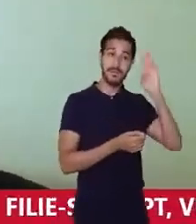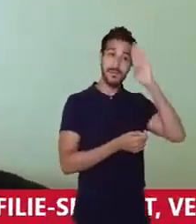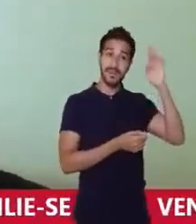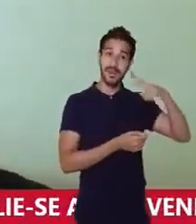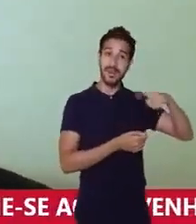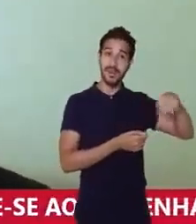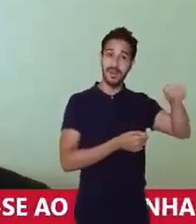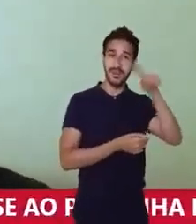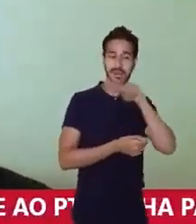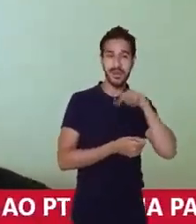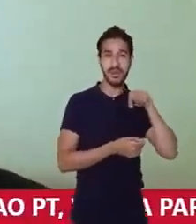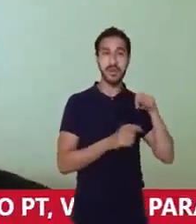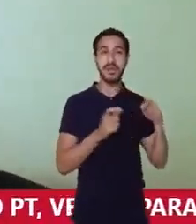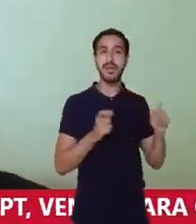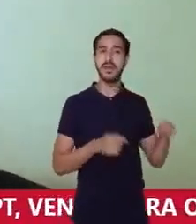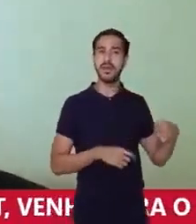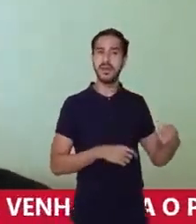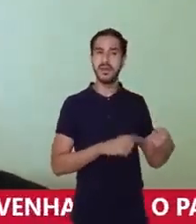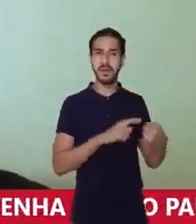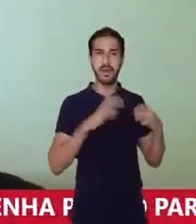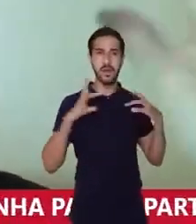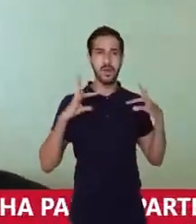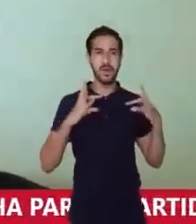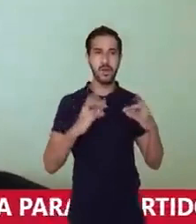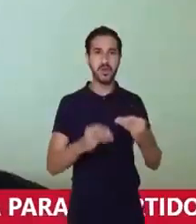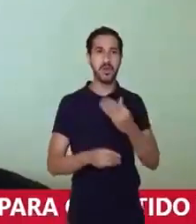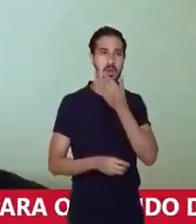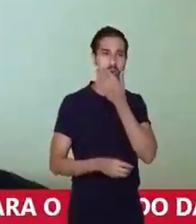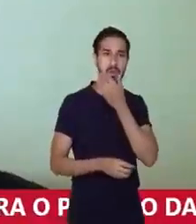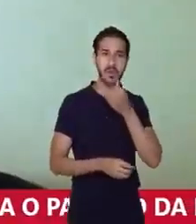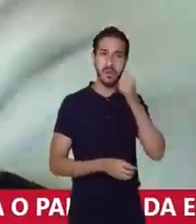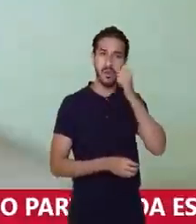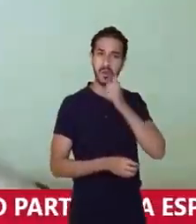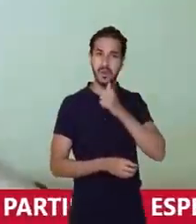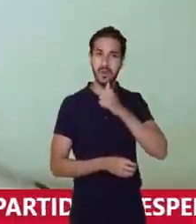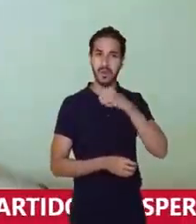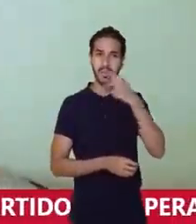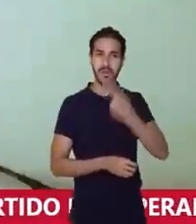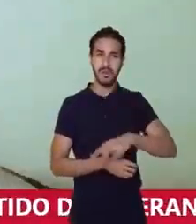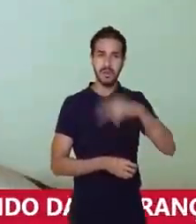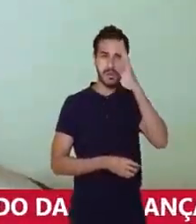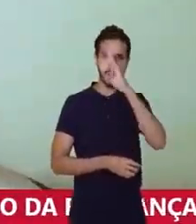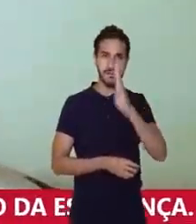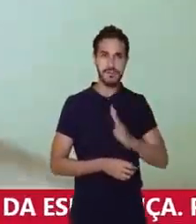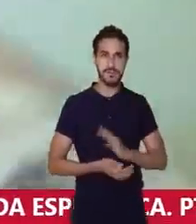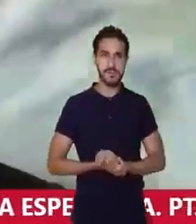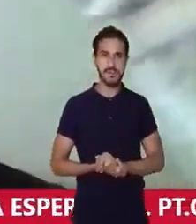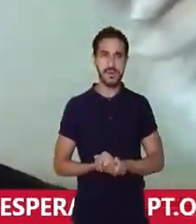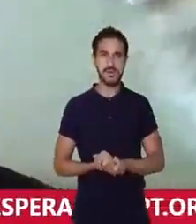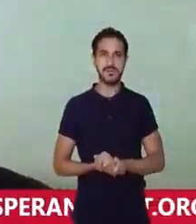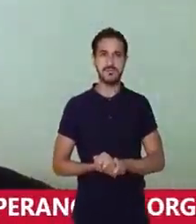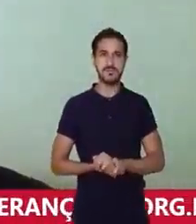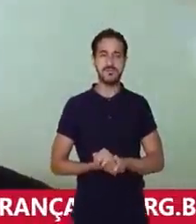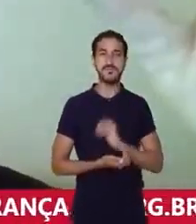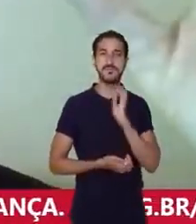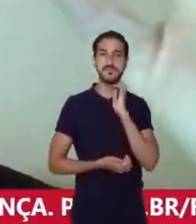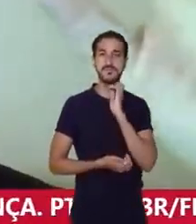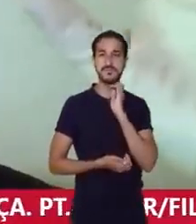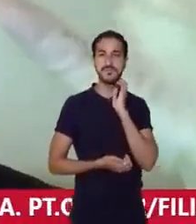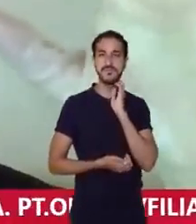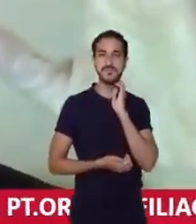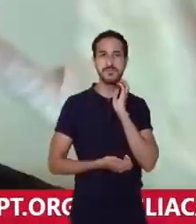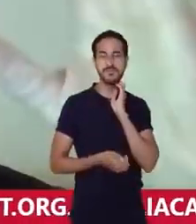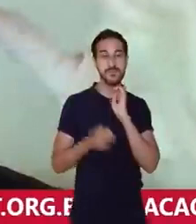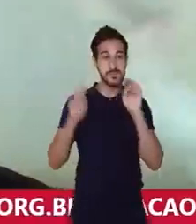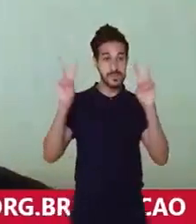são justamente todos os homens e mulheres desse país. Bom, essa